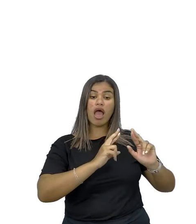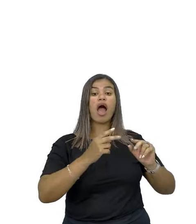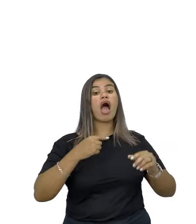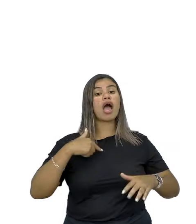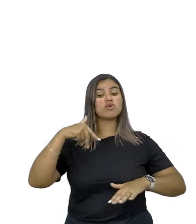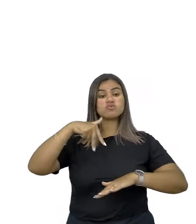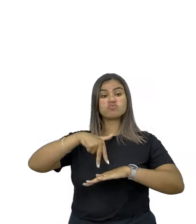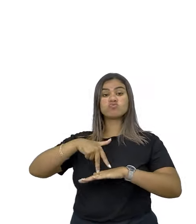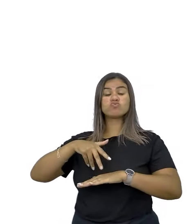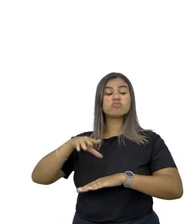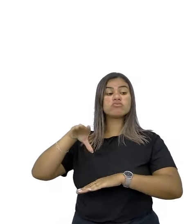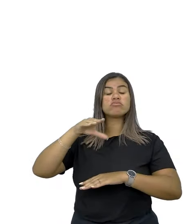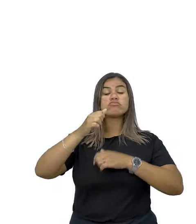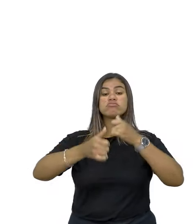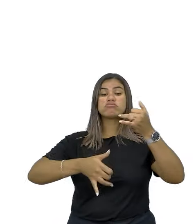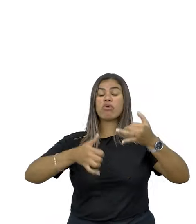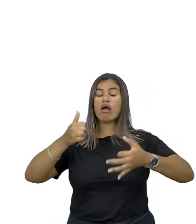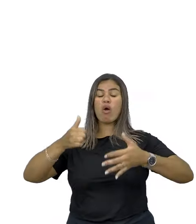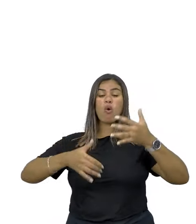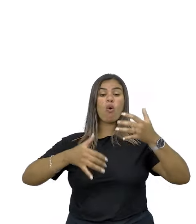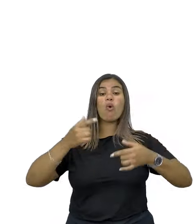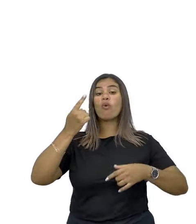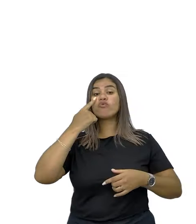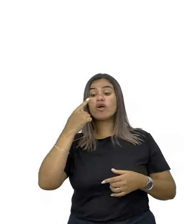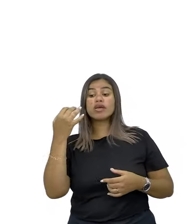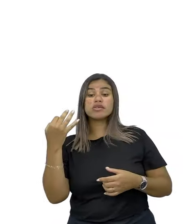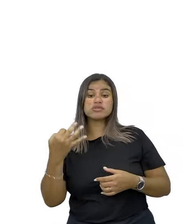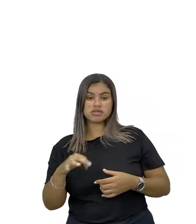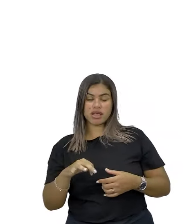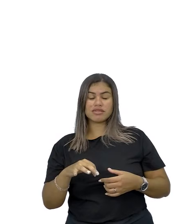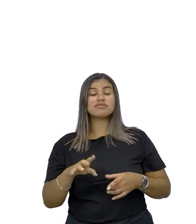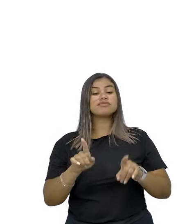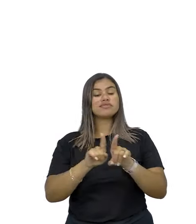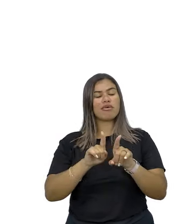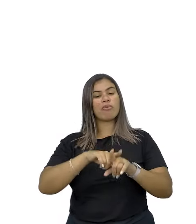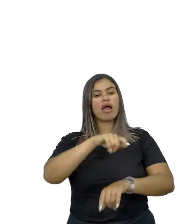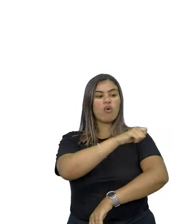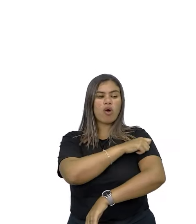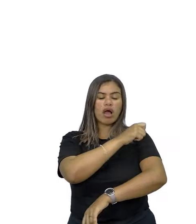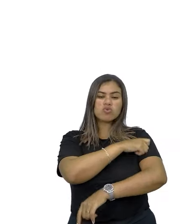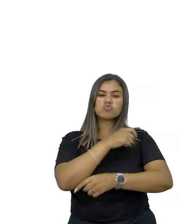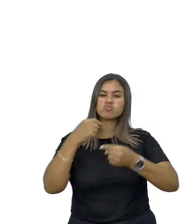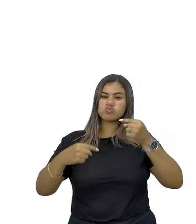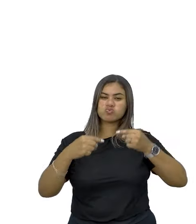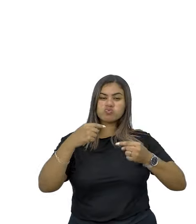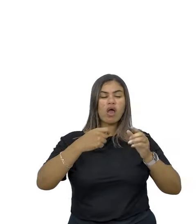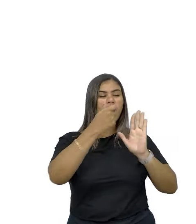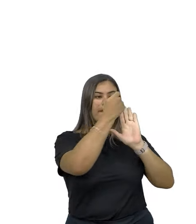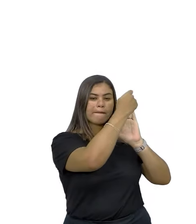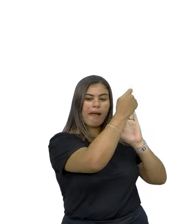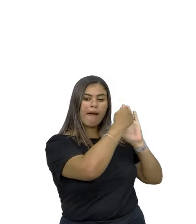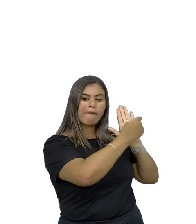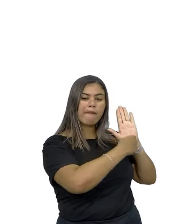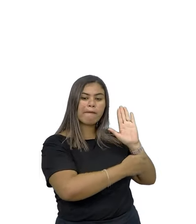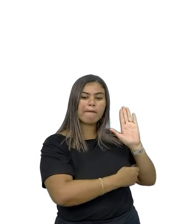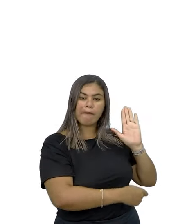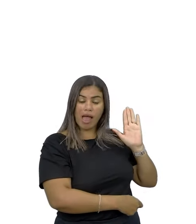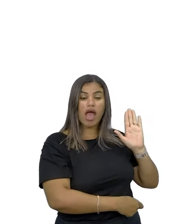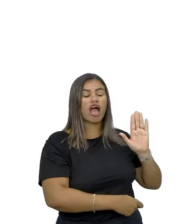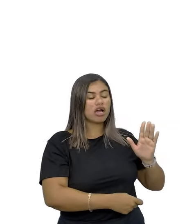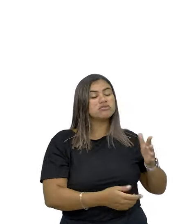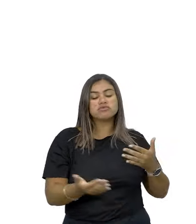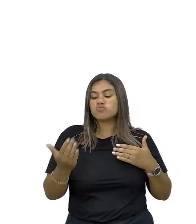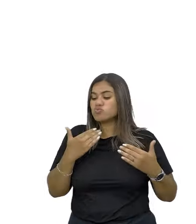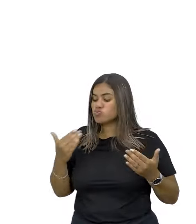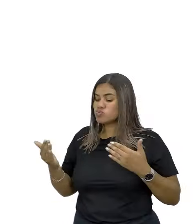na lousa. É interessante que a gente discuta com os alunos todas as correções, falem com eles, discutam com